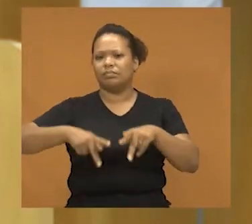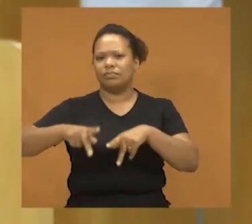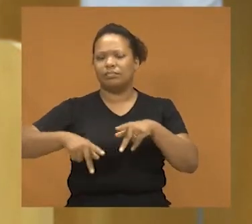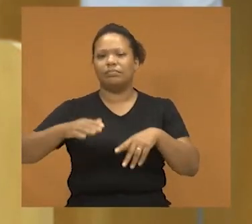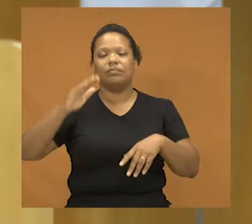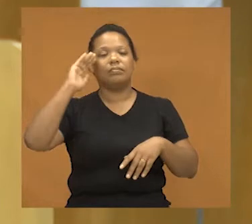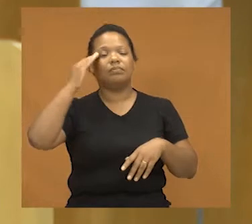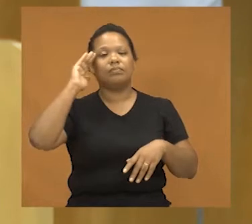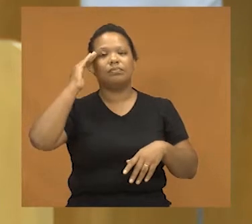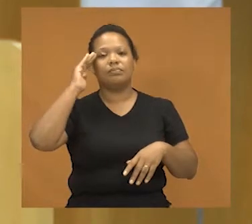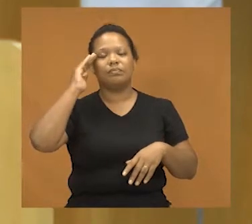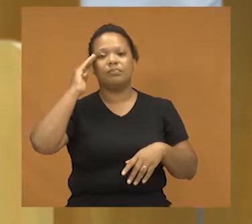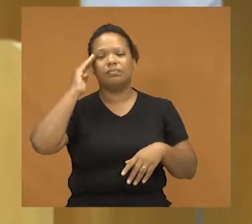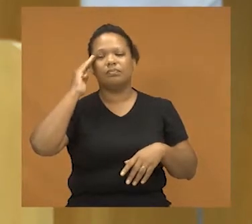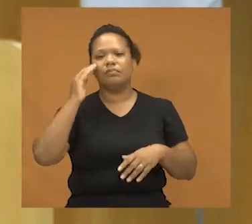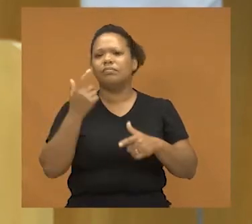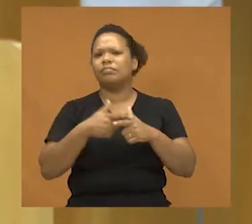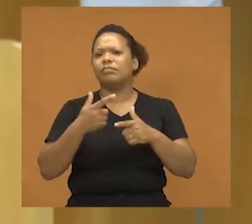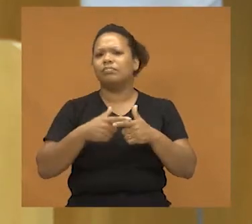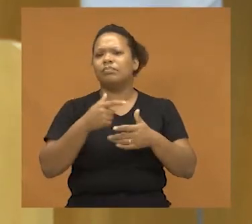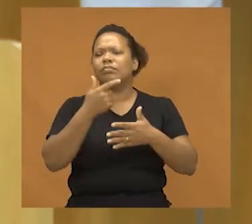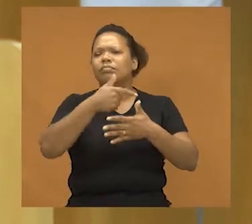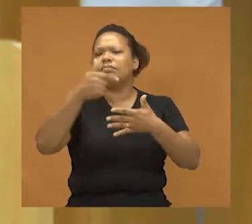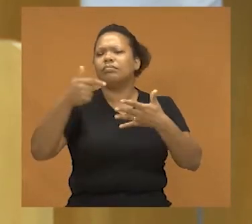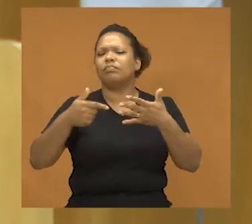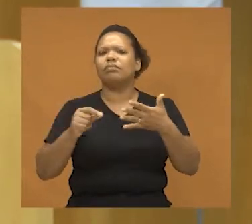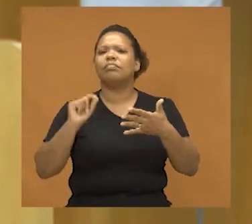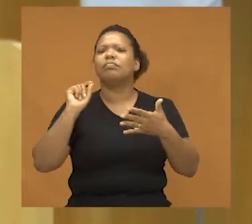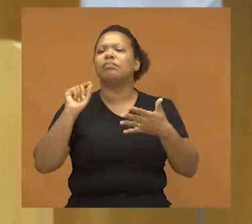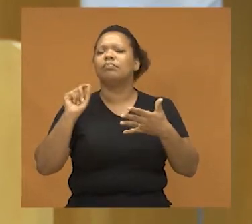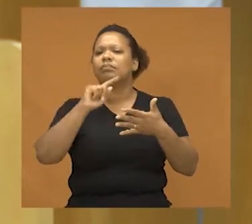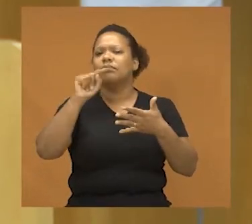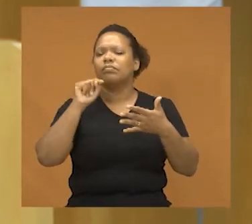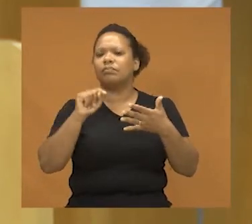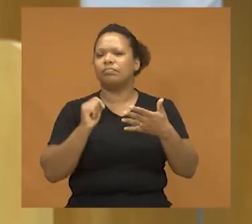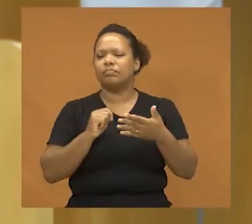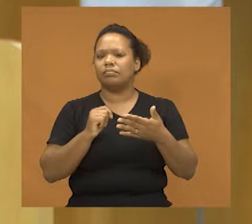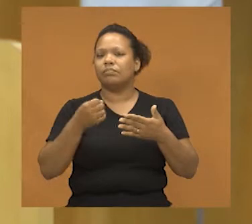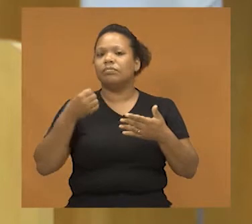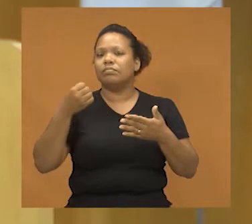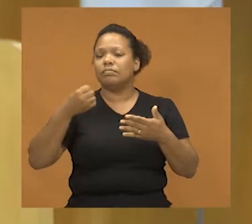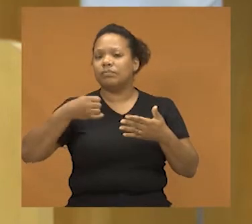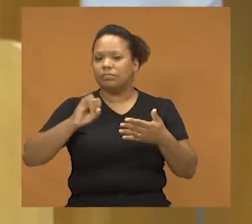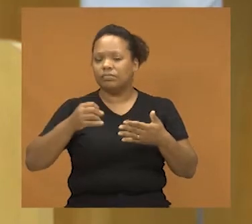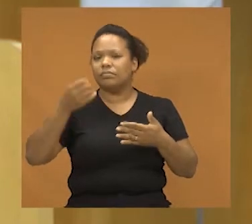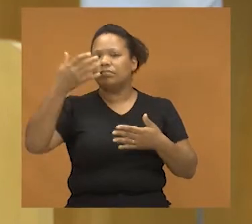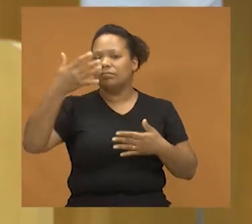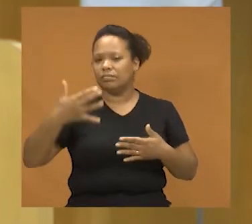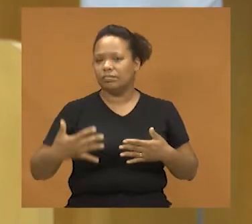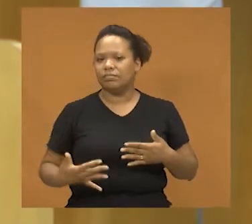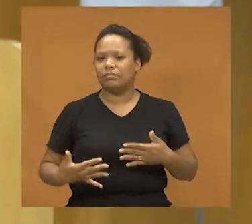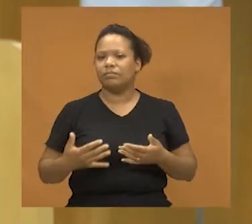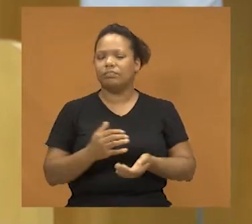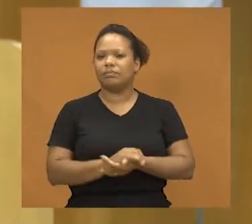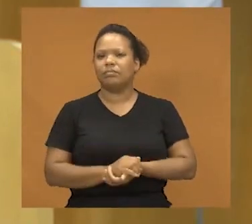para entender realmente quais são os problemas da sociedade. Tá? Sendo feito isso, certamente